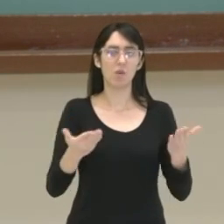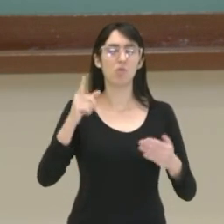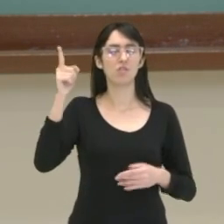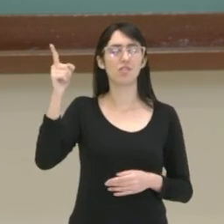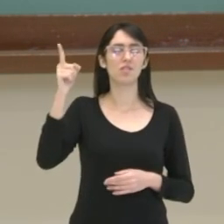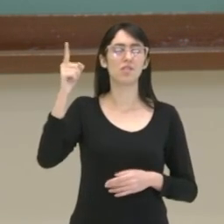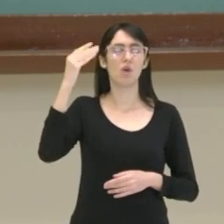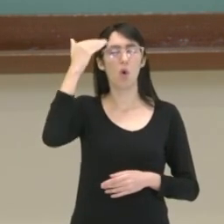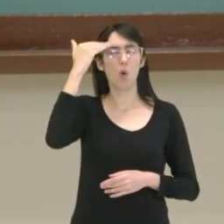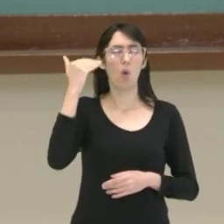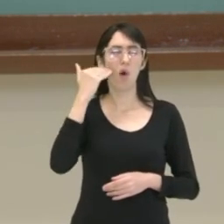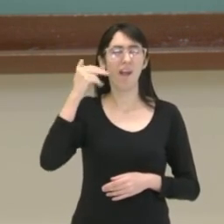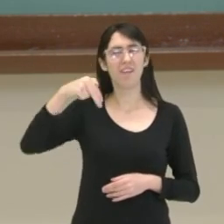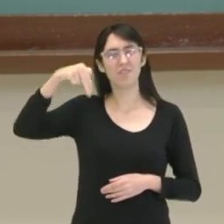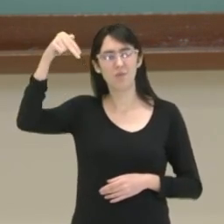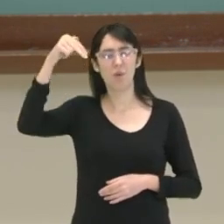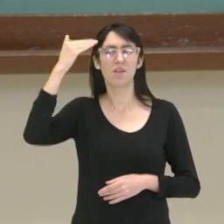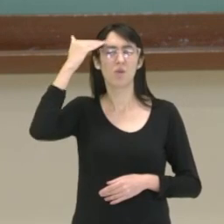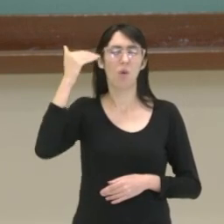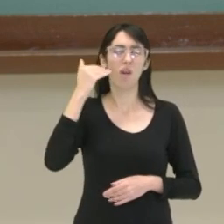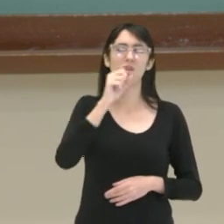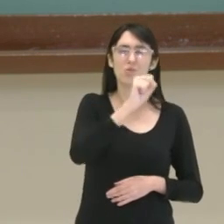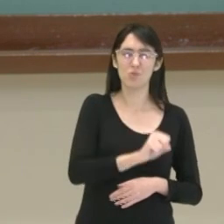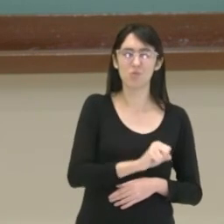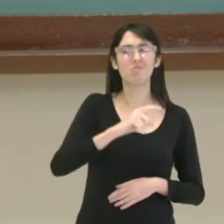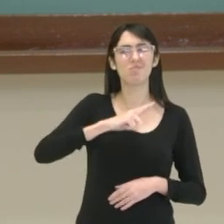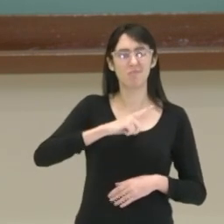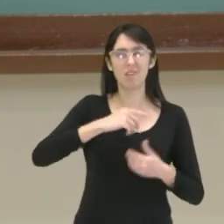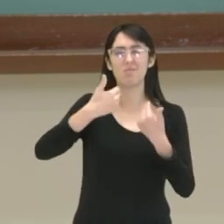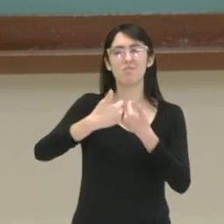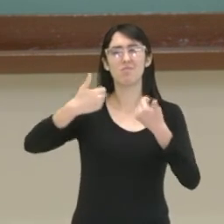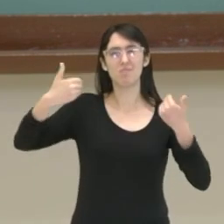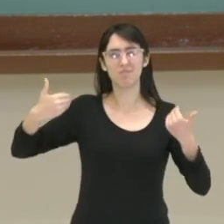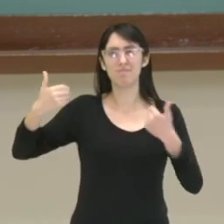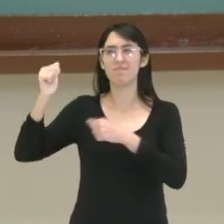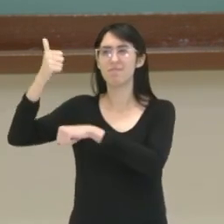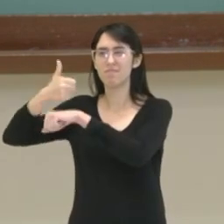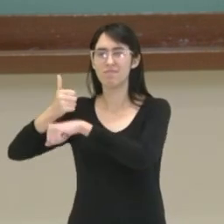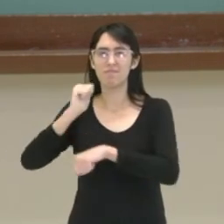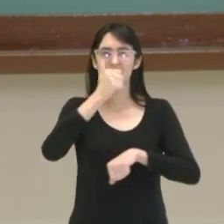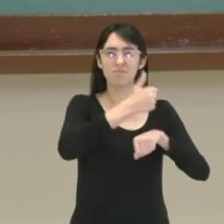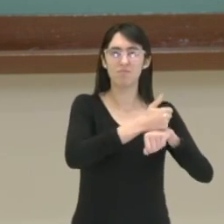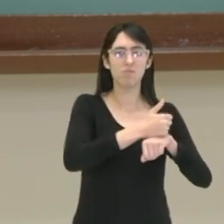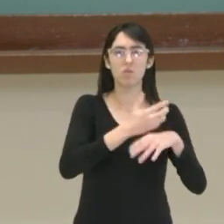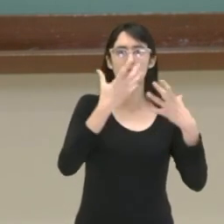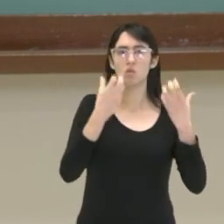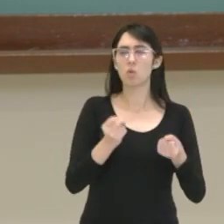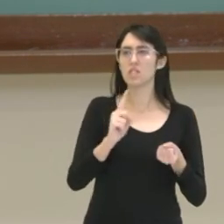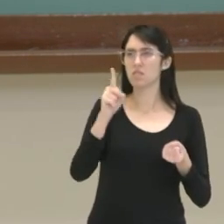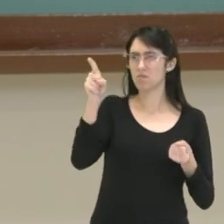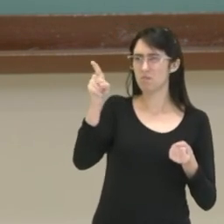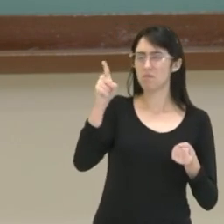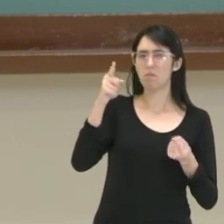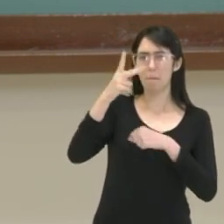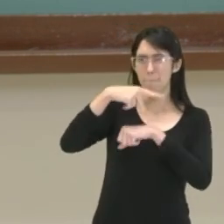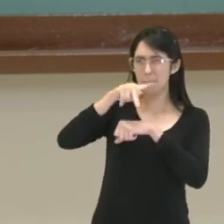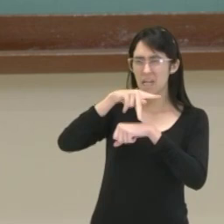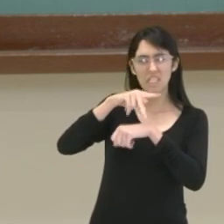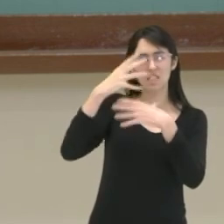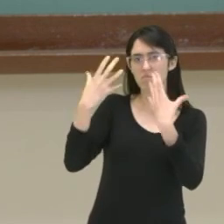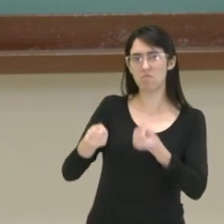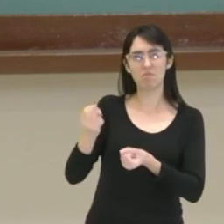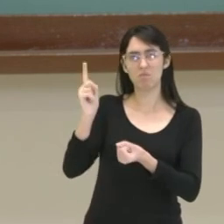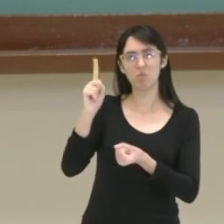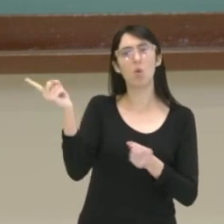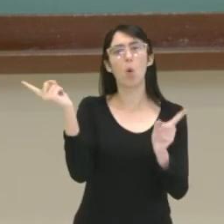Coreias, Coreia do Sul e Coreia do Norte, onde os seus respectivos chefes de Estado não reconhecem a legitimidade do chefe